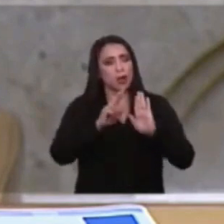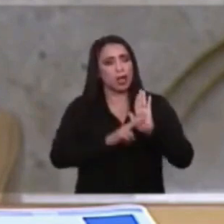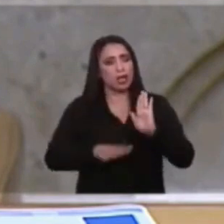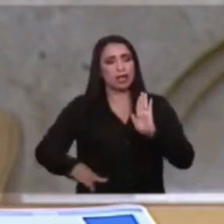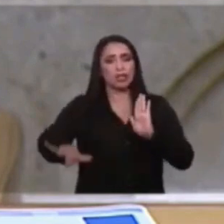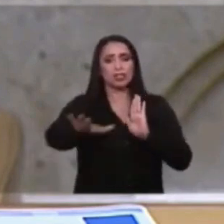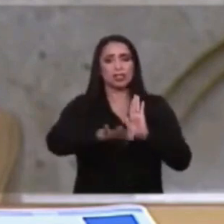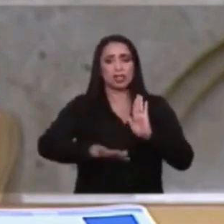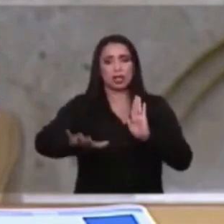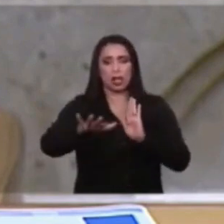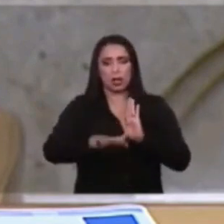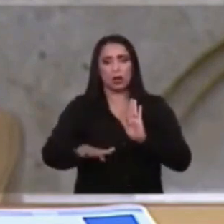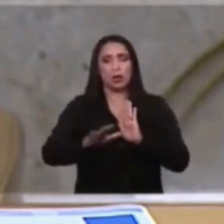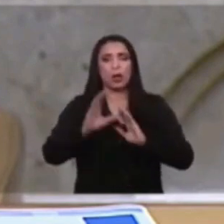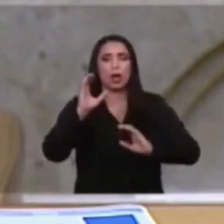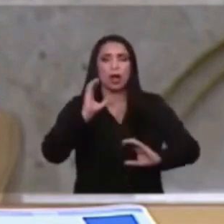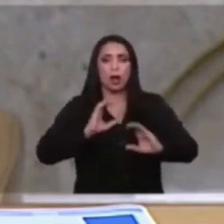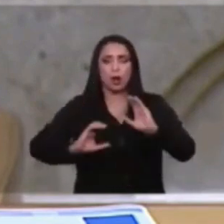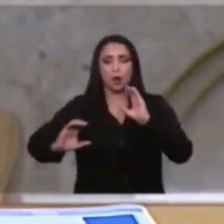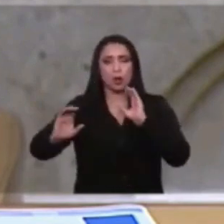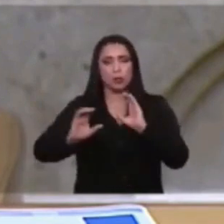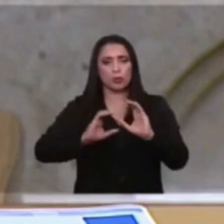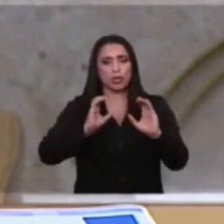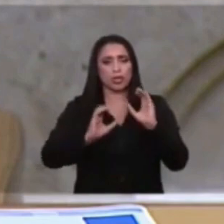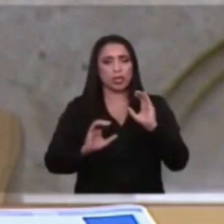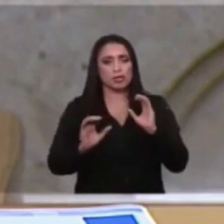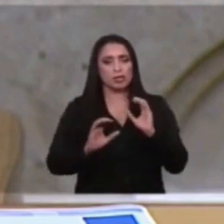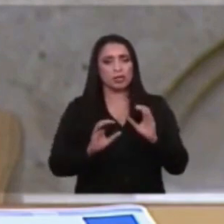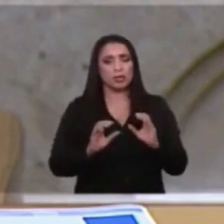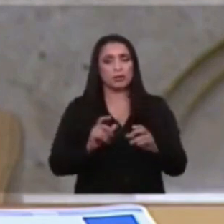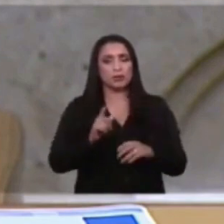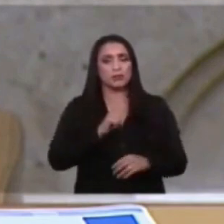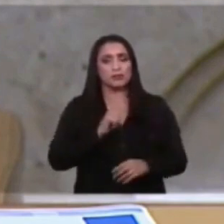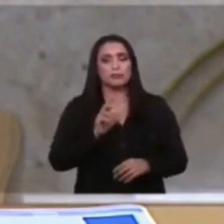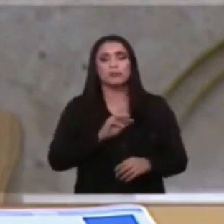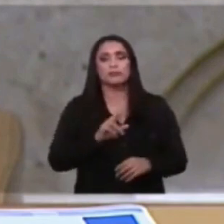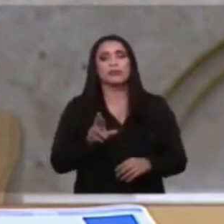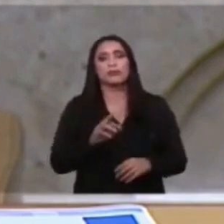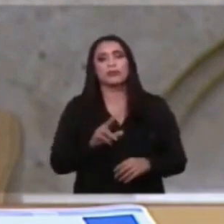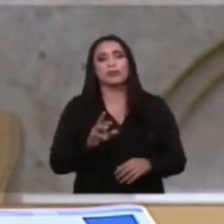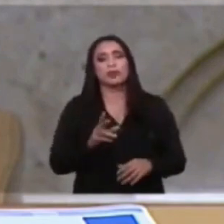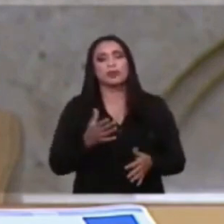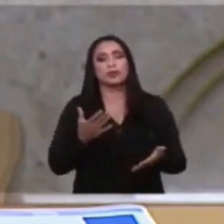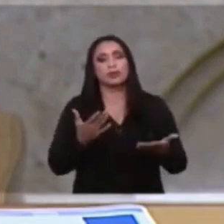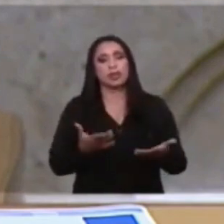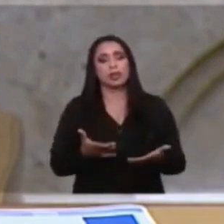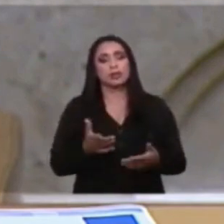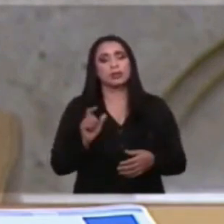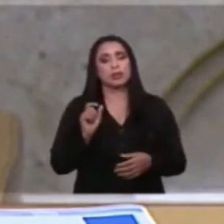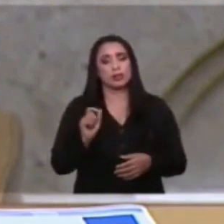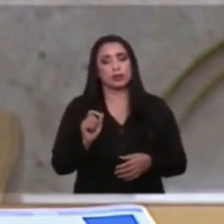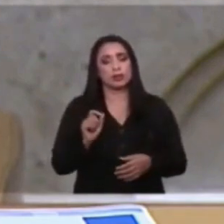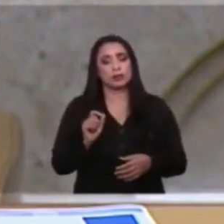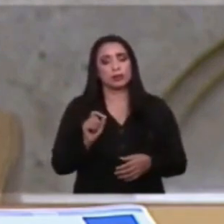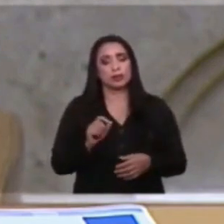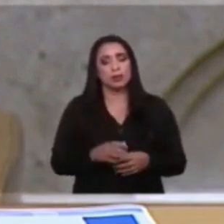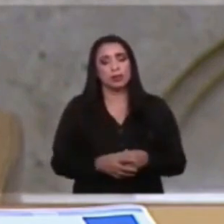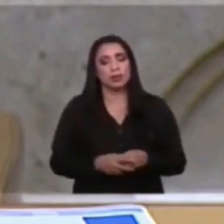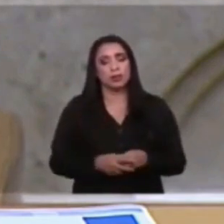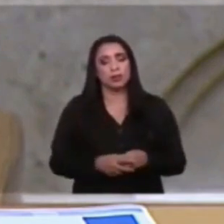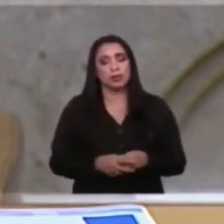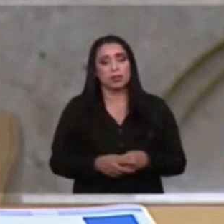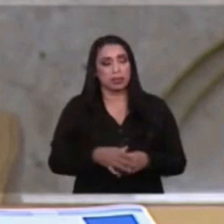geral, um veículo de comunicação não responde por declaração prestada